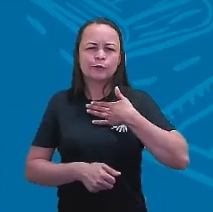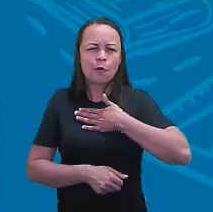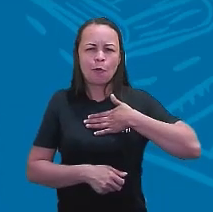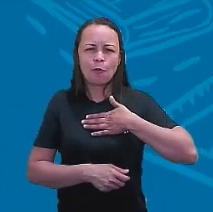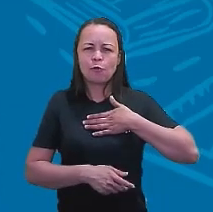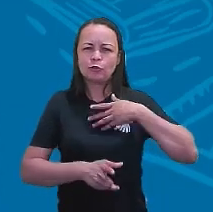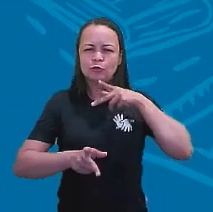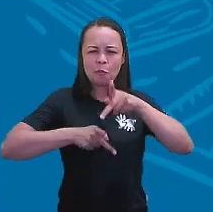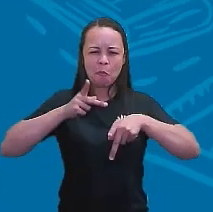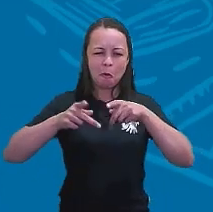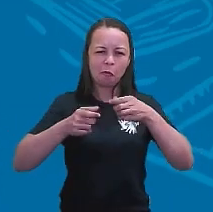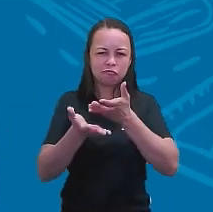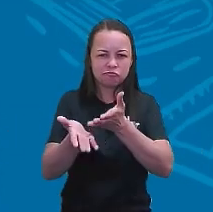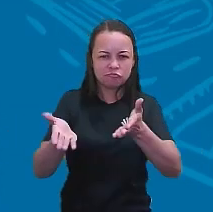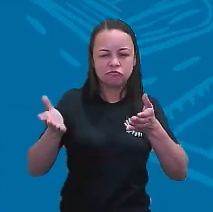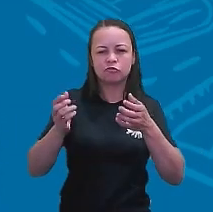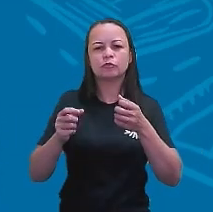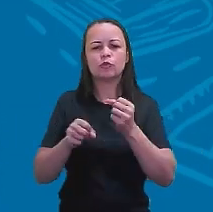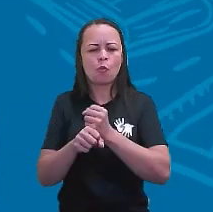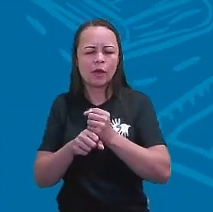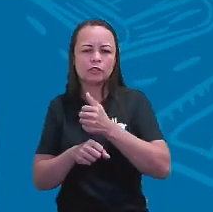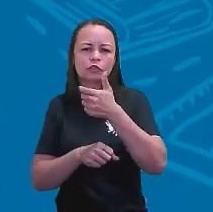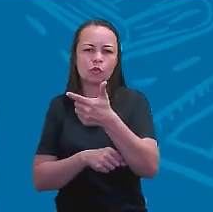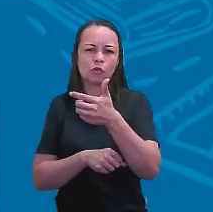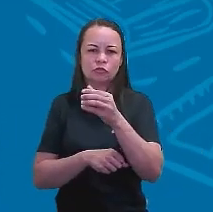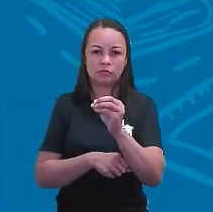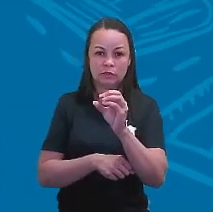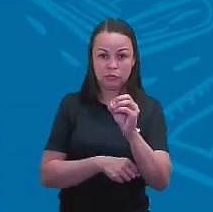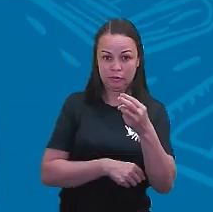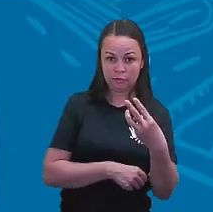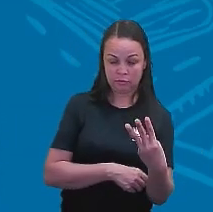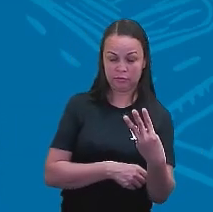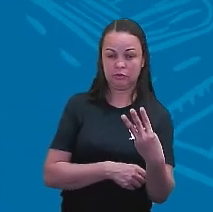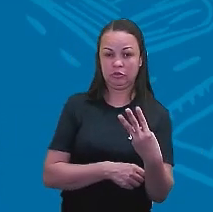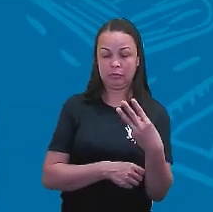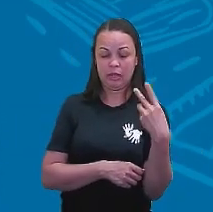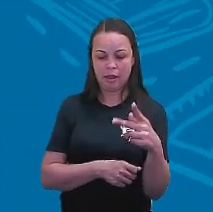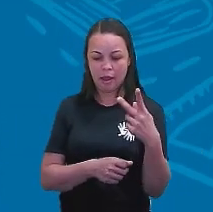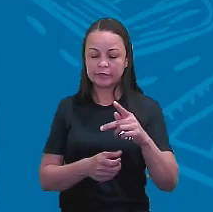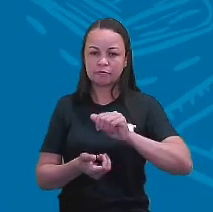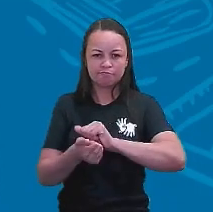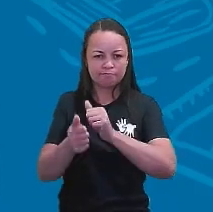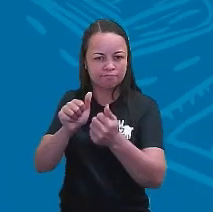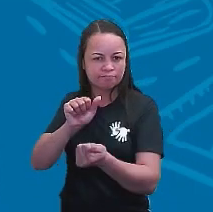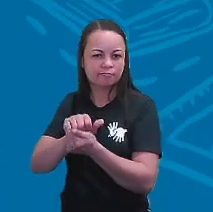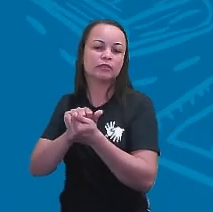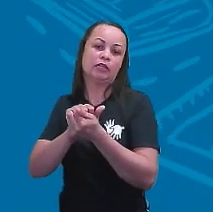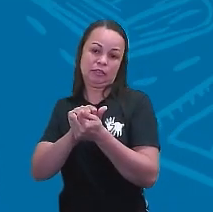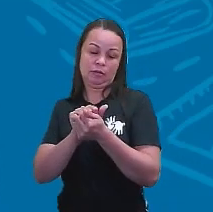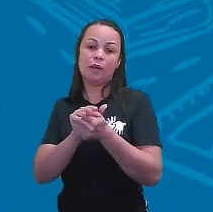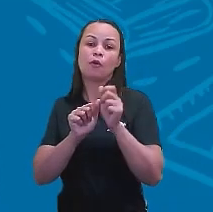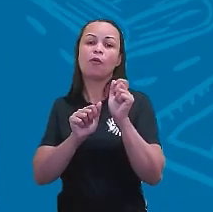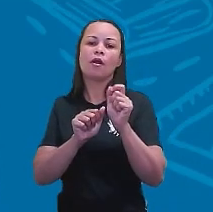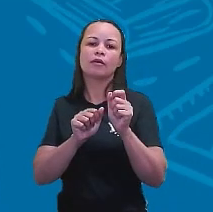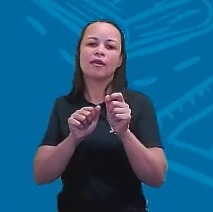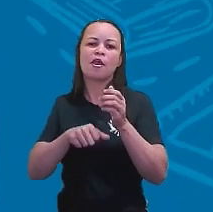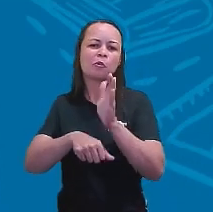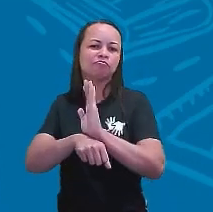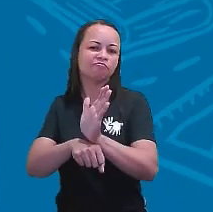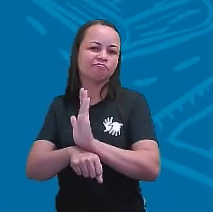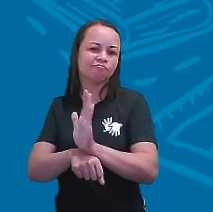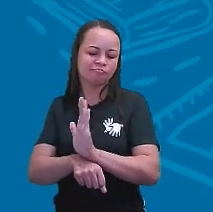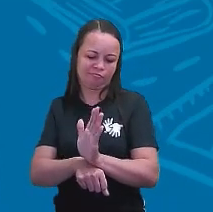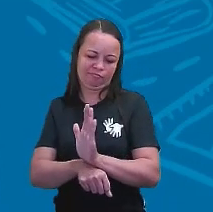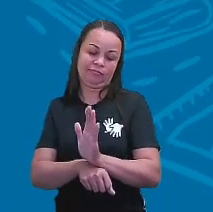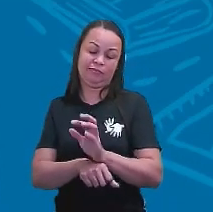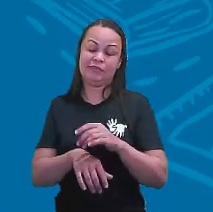E em 2003, bem recente, gente, essa obra ela foi adaptada para o cinema. E